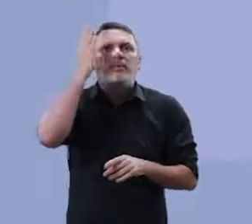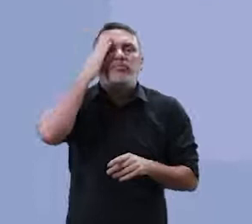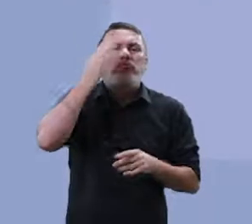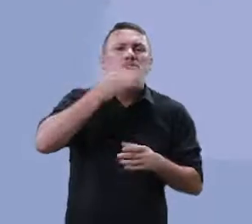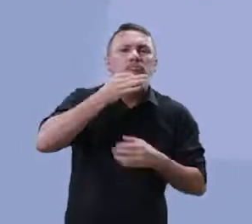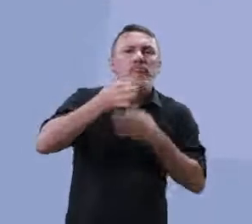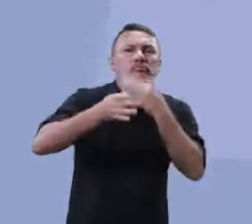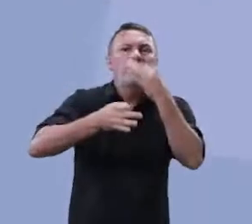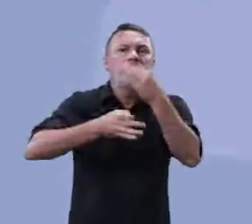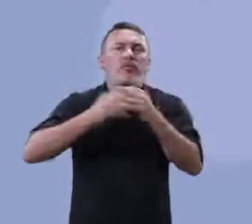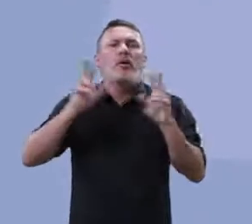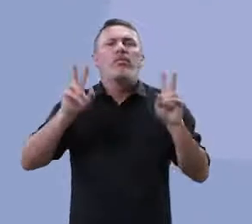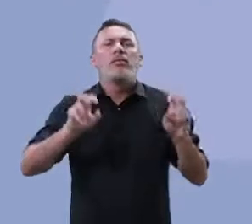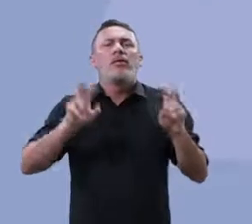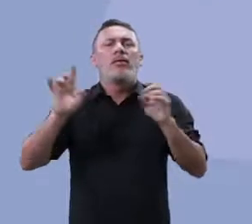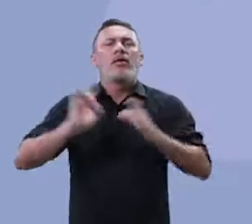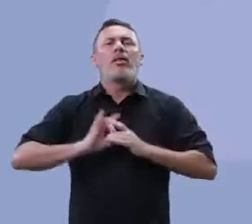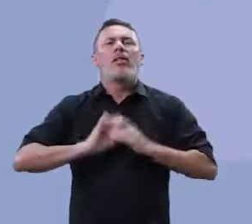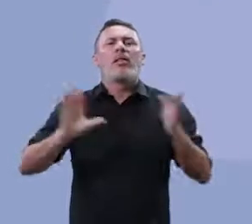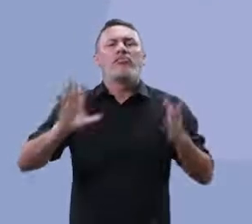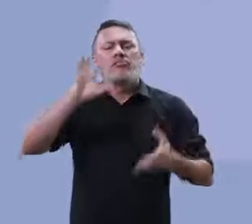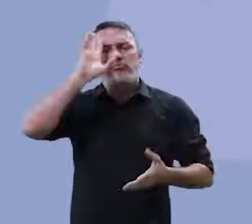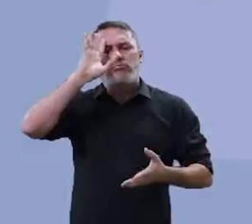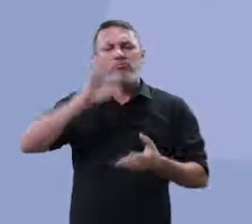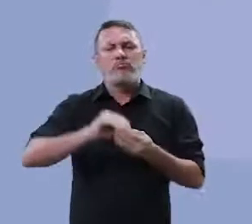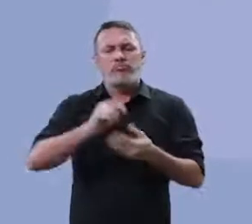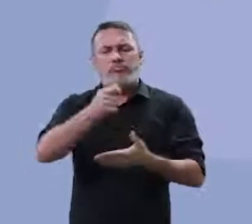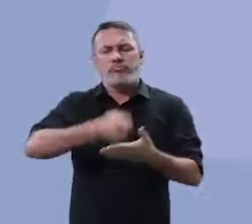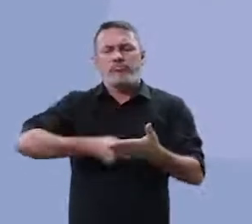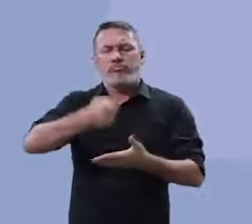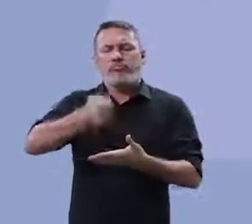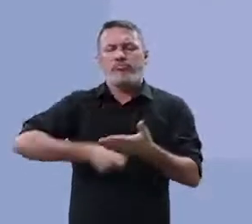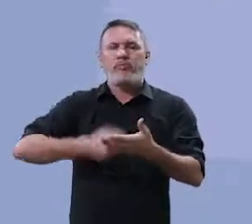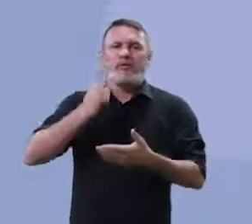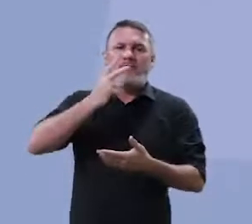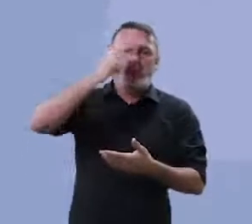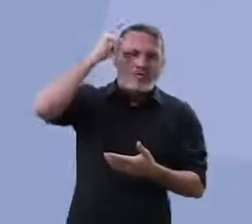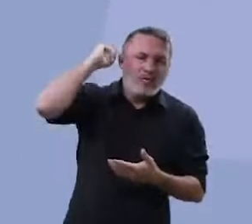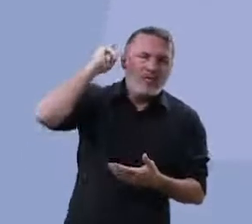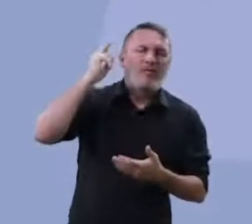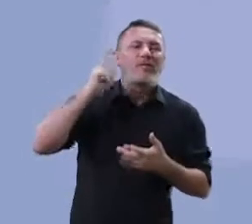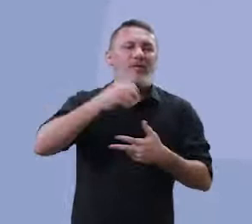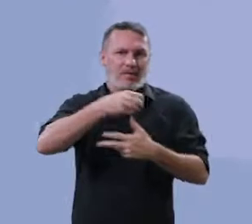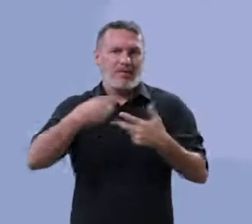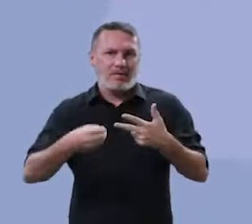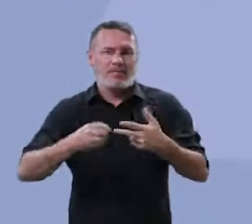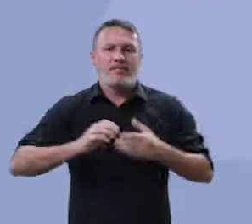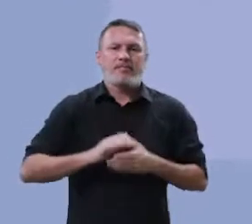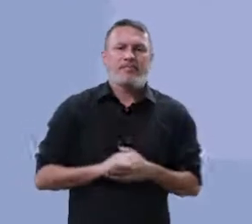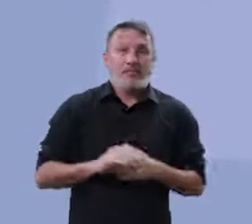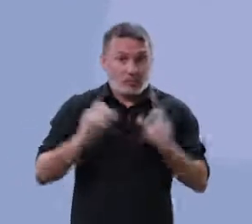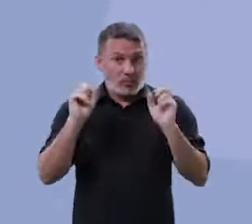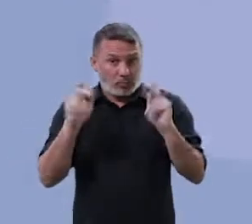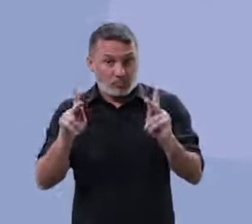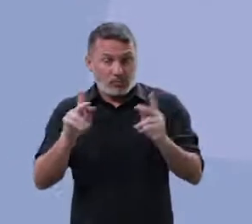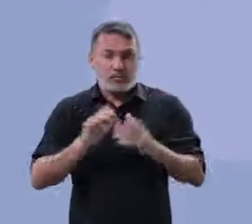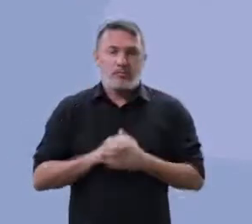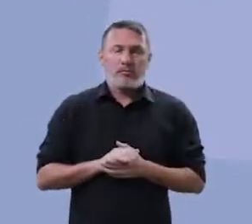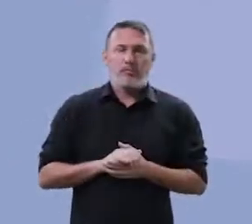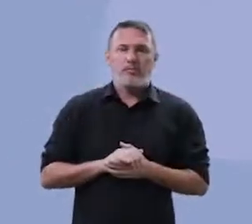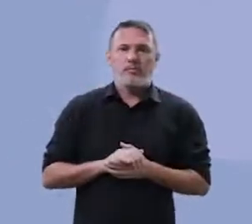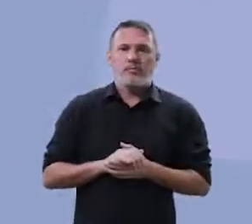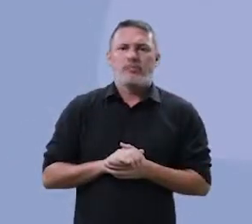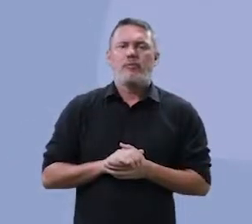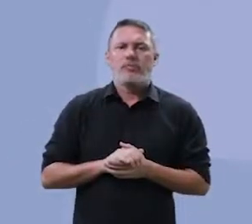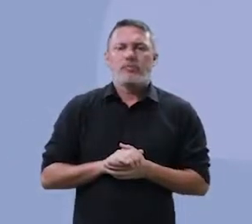a argumentar sobre qualquer tema e esteja preparado para o seu vestibular ali no Enem.